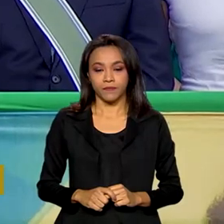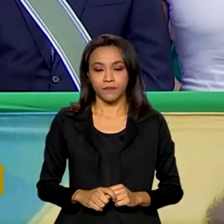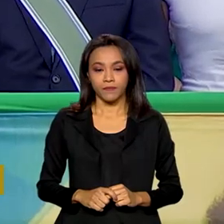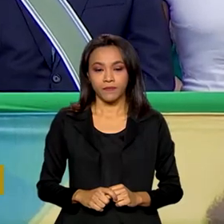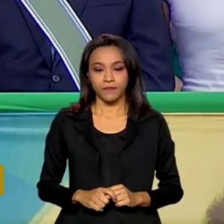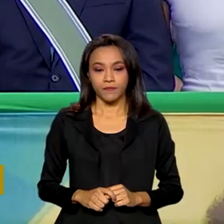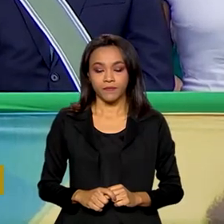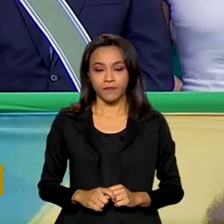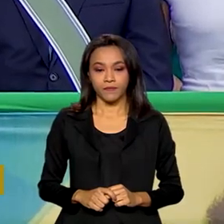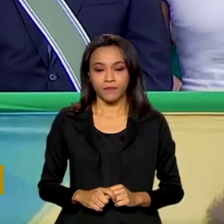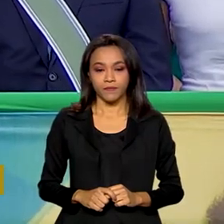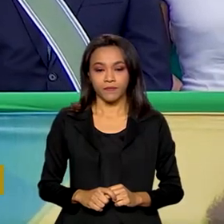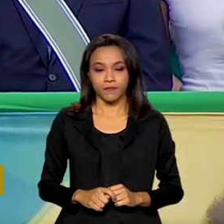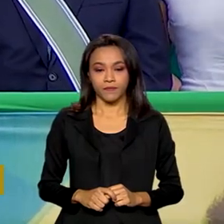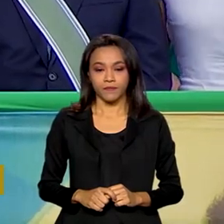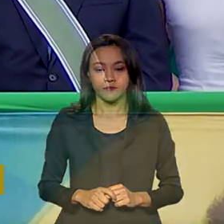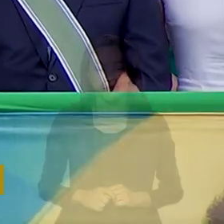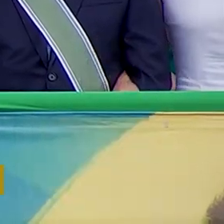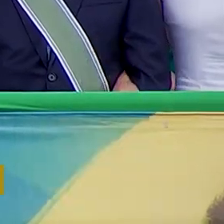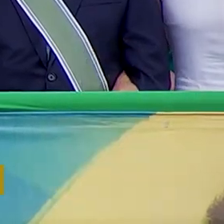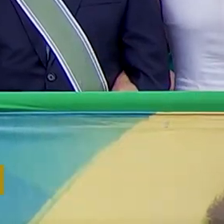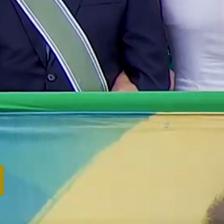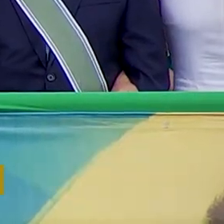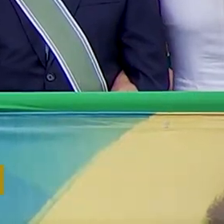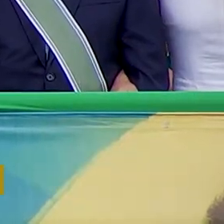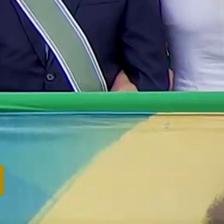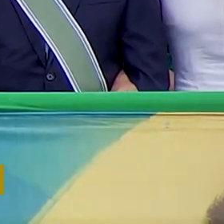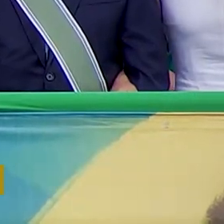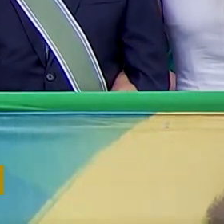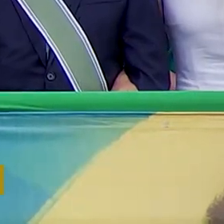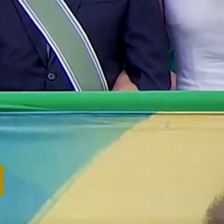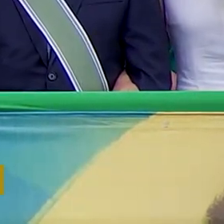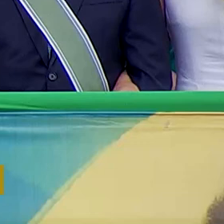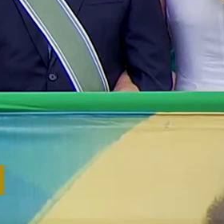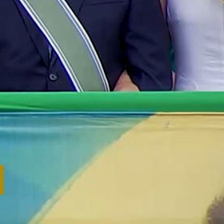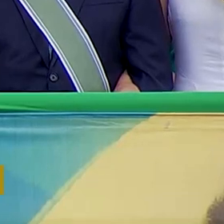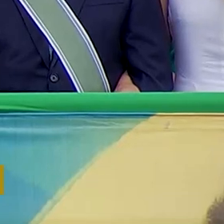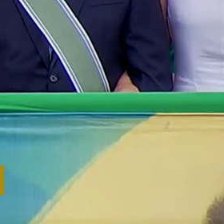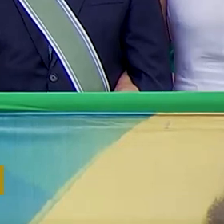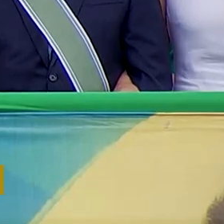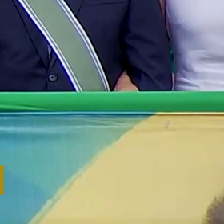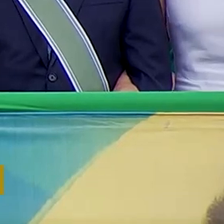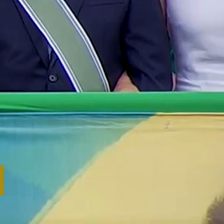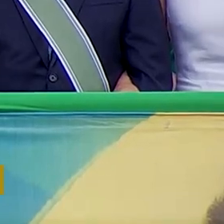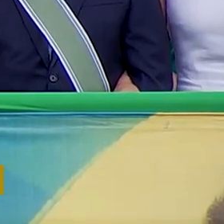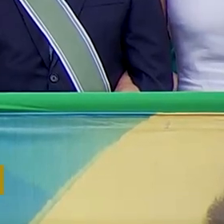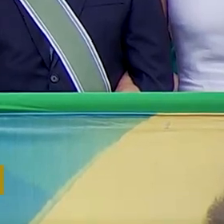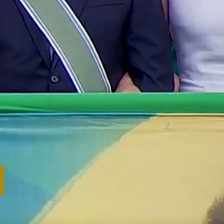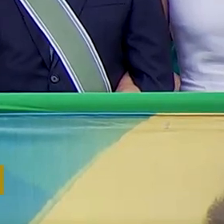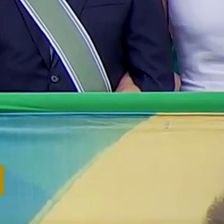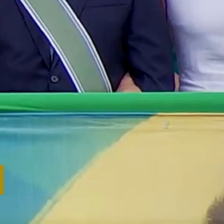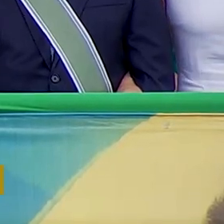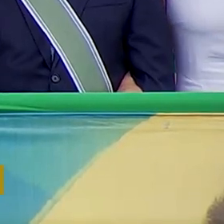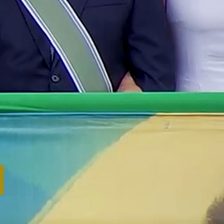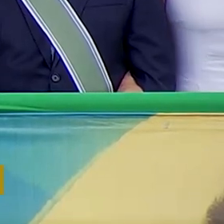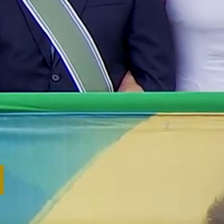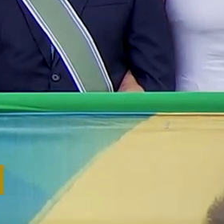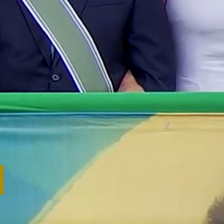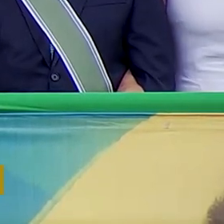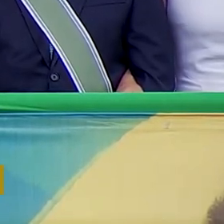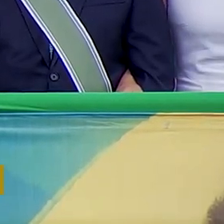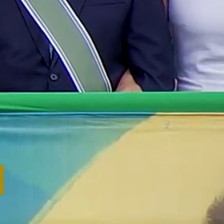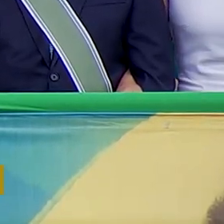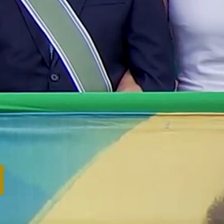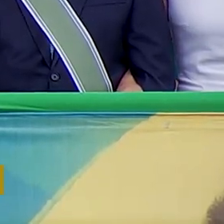Independência, interpretado pelo Coral dos Alunos do Colégio Militar de Brasília. Convidamos todos os presentes a cantarem